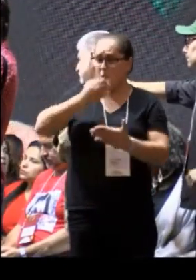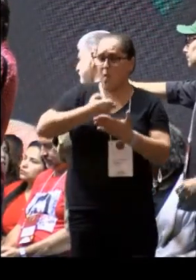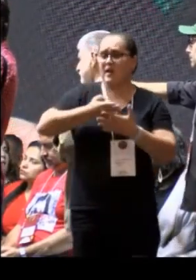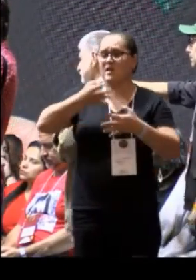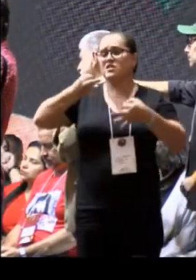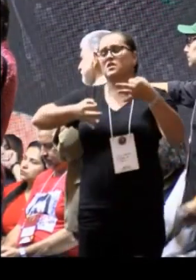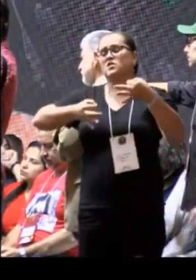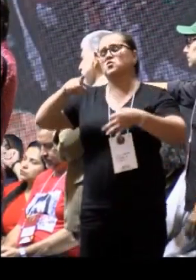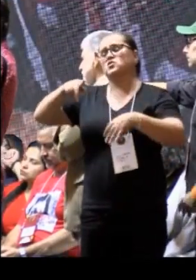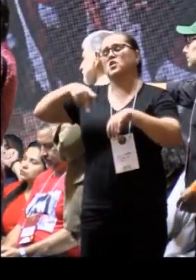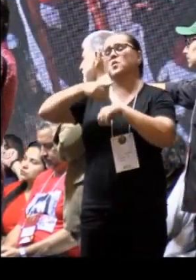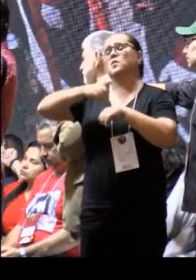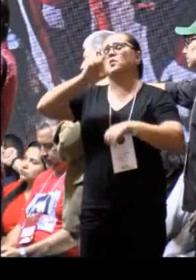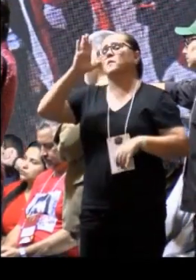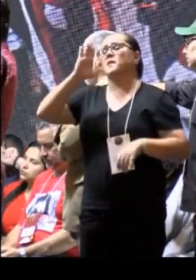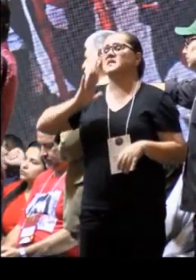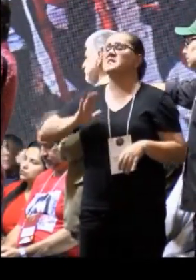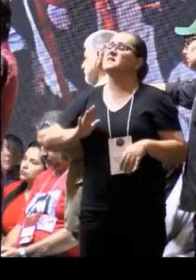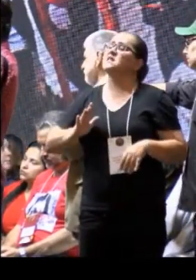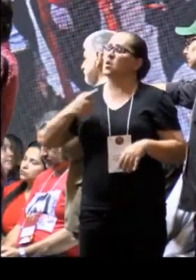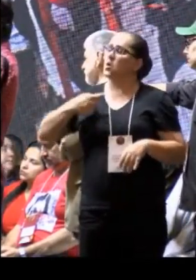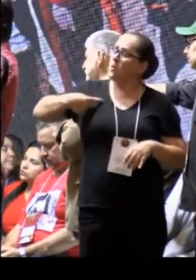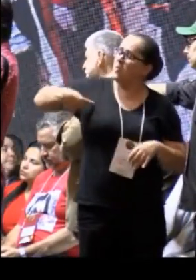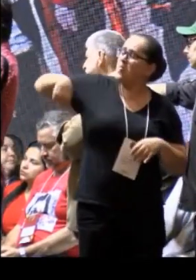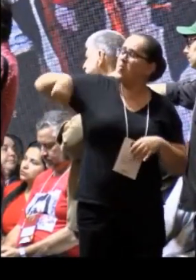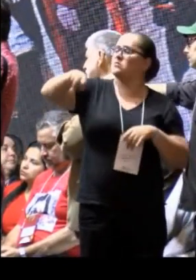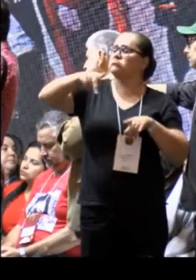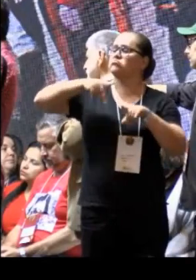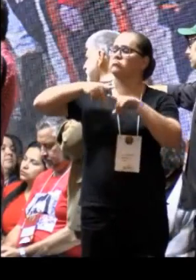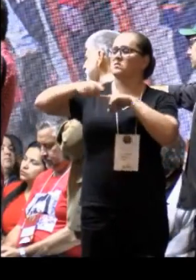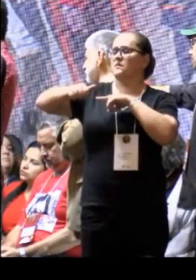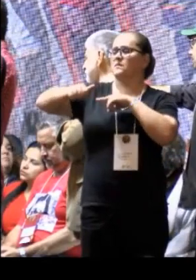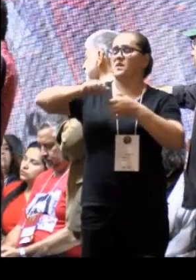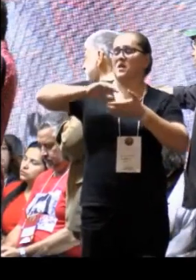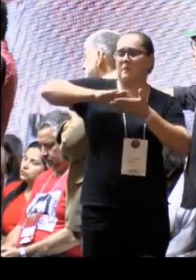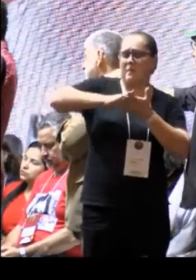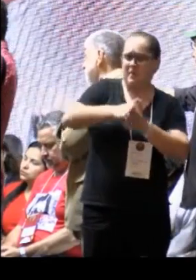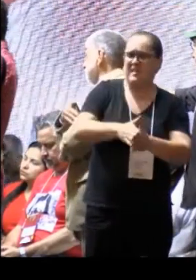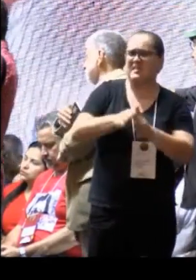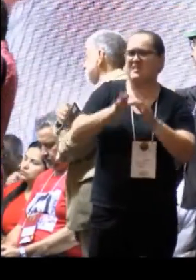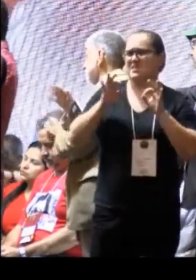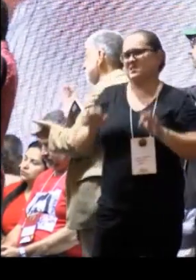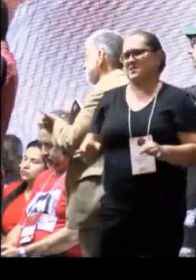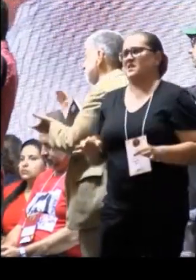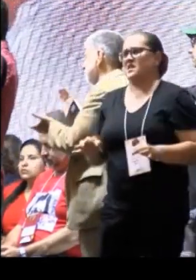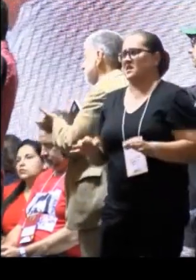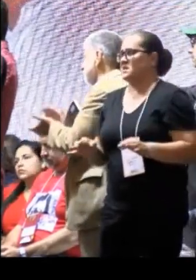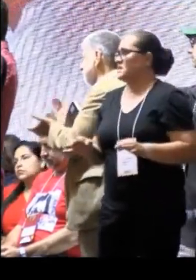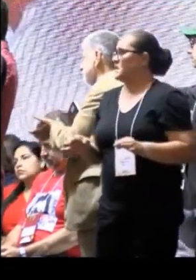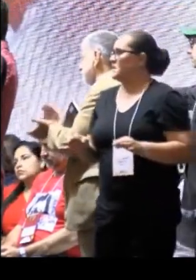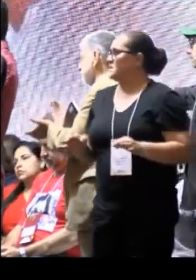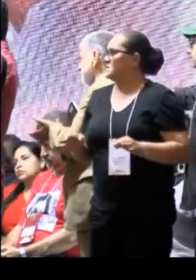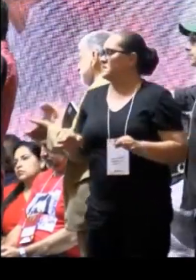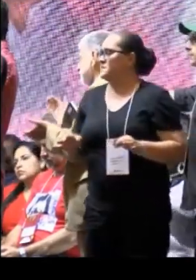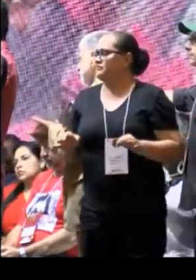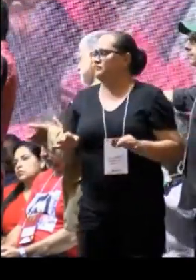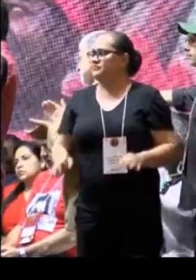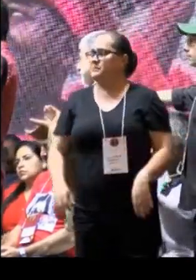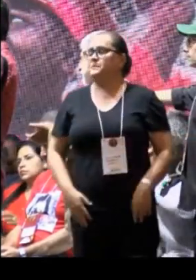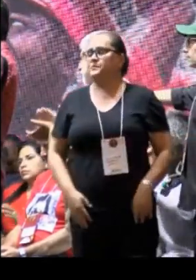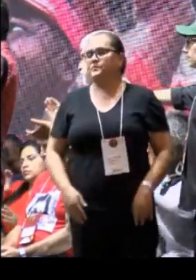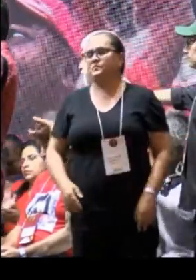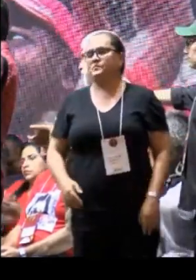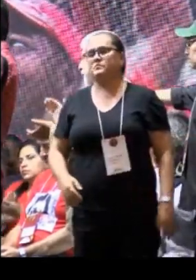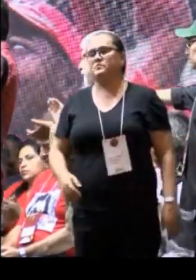desse país, nós vamos derrotar essa farsa que foi montada para tirar o PT do